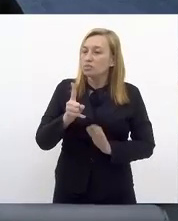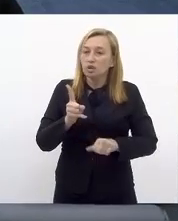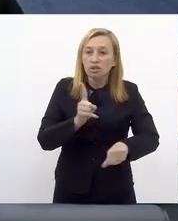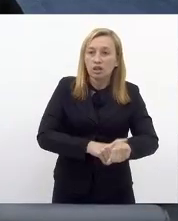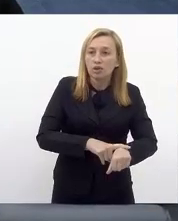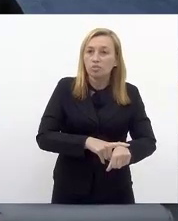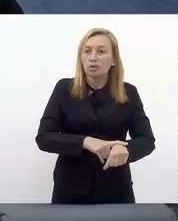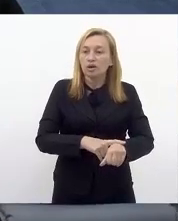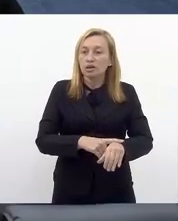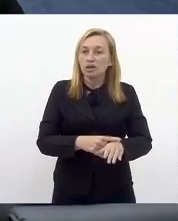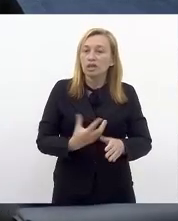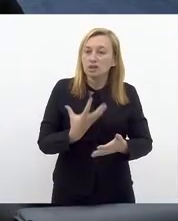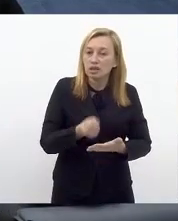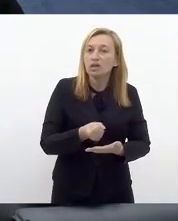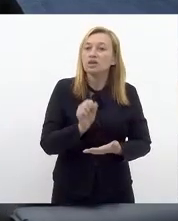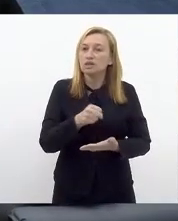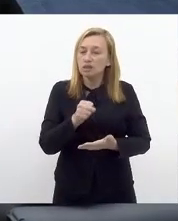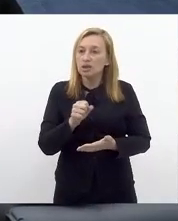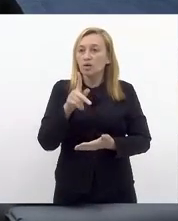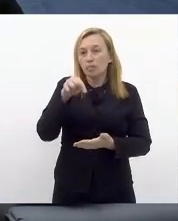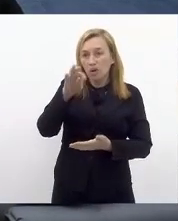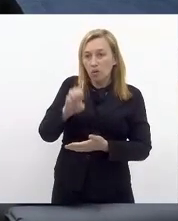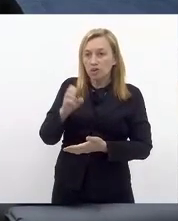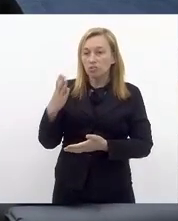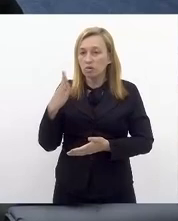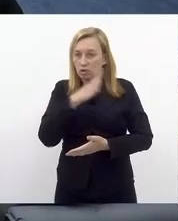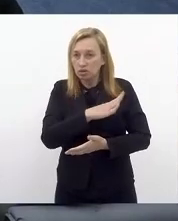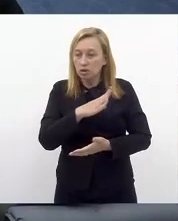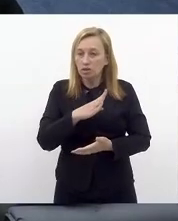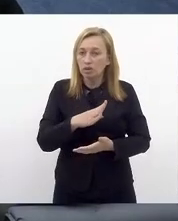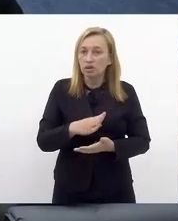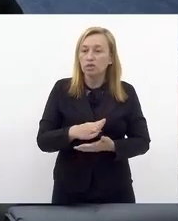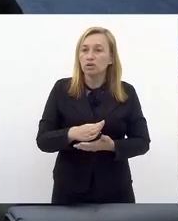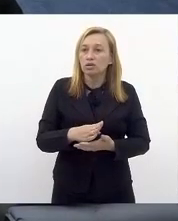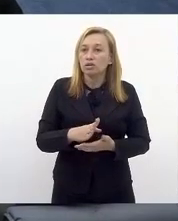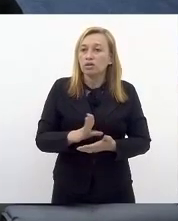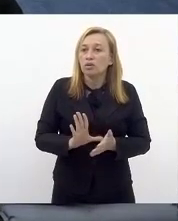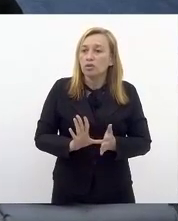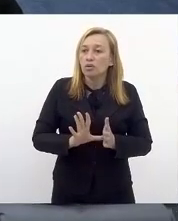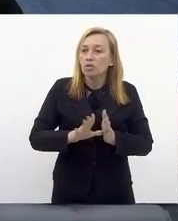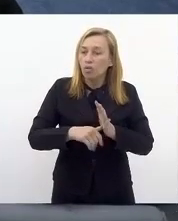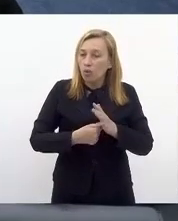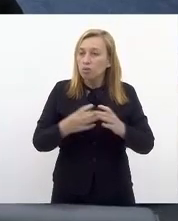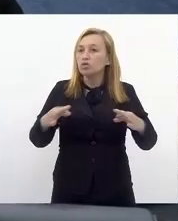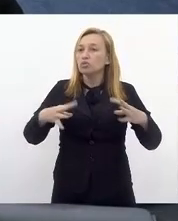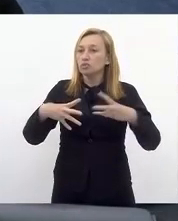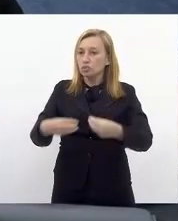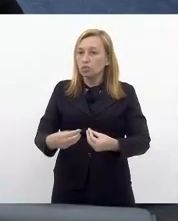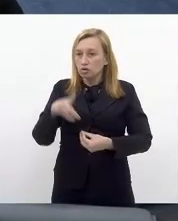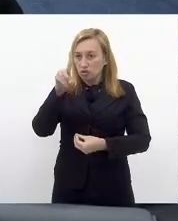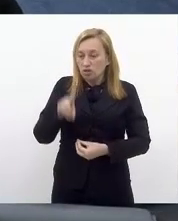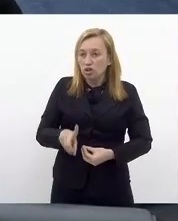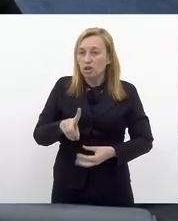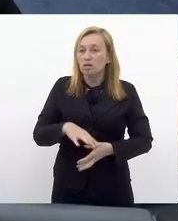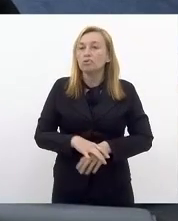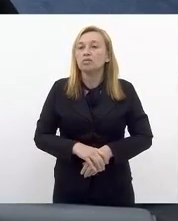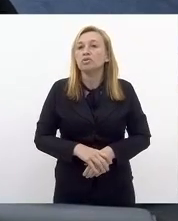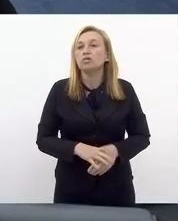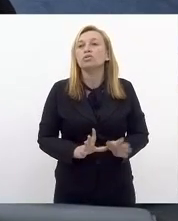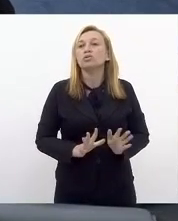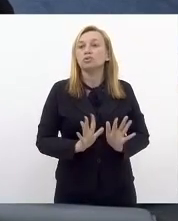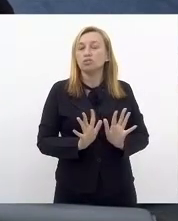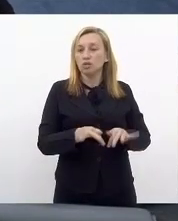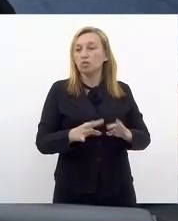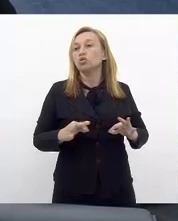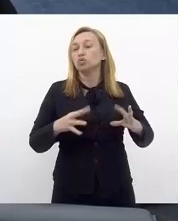atendido né então é sim um pacote de maldade promove um verdadeiro ser uma das pensões né porque no